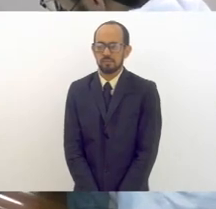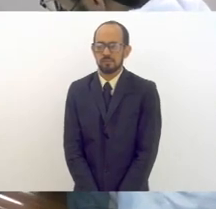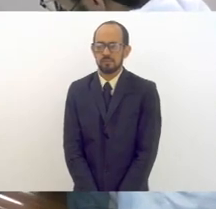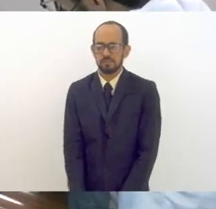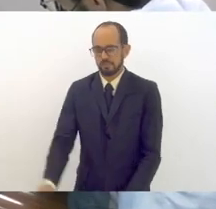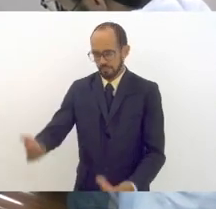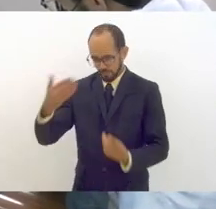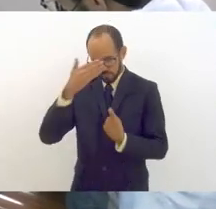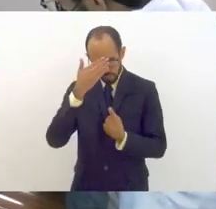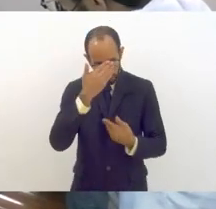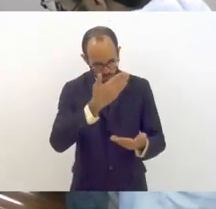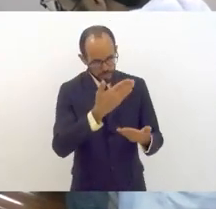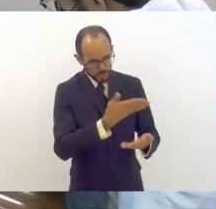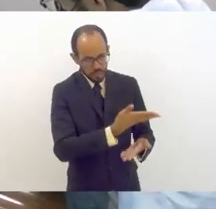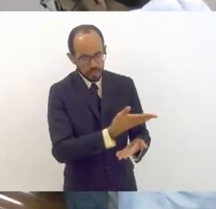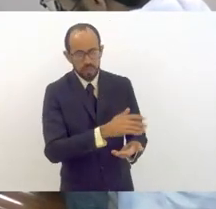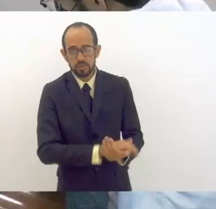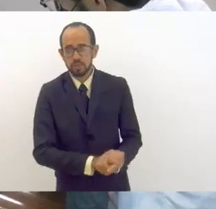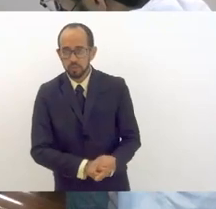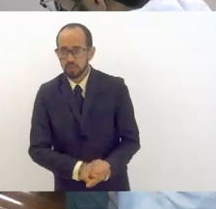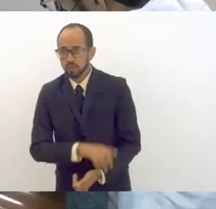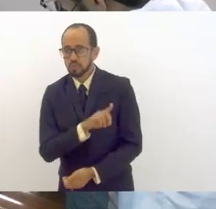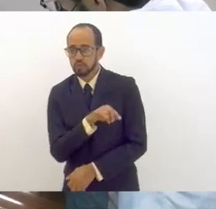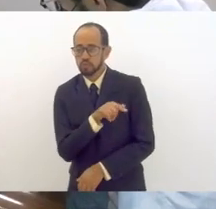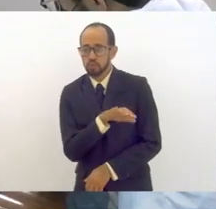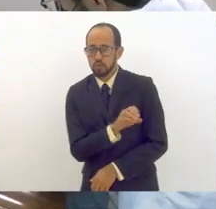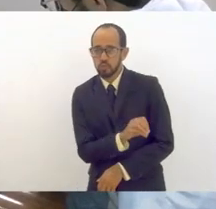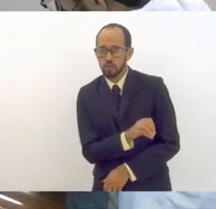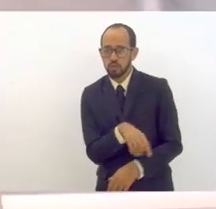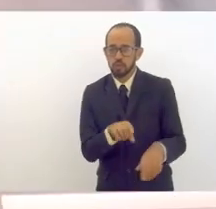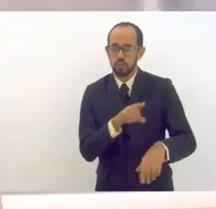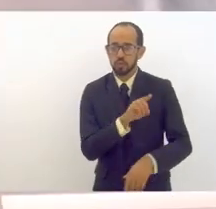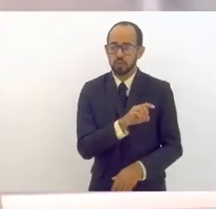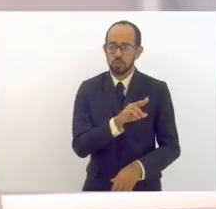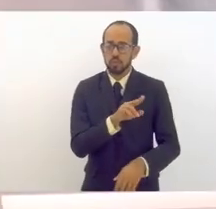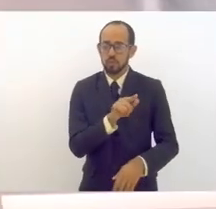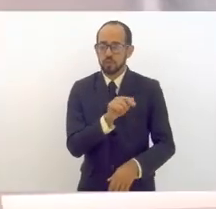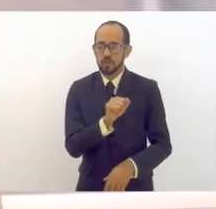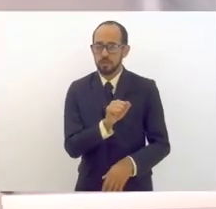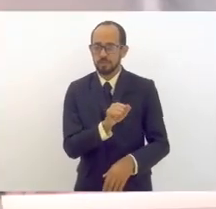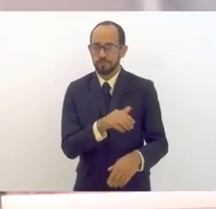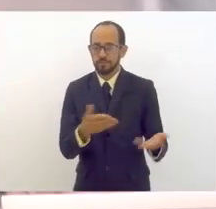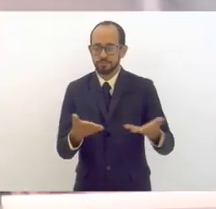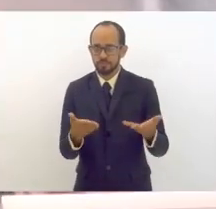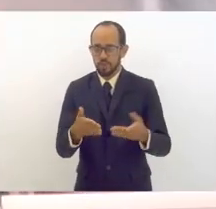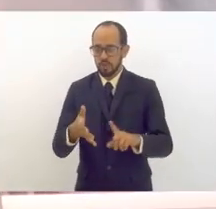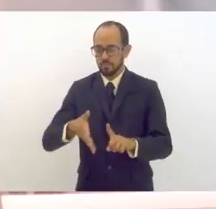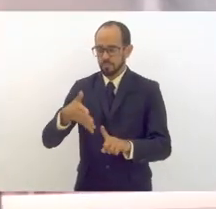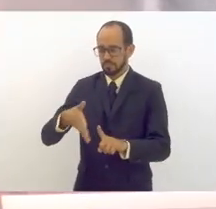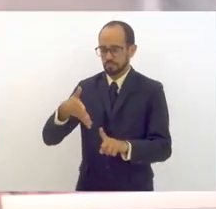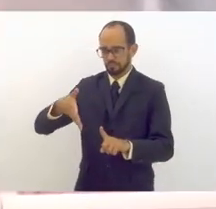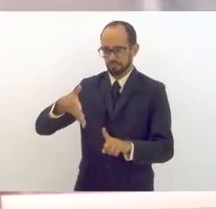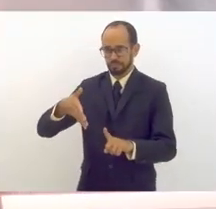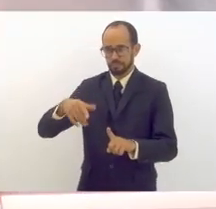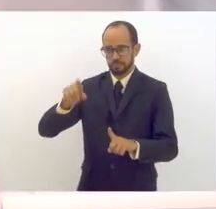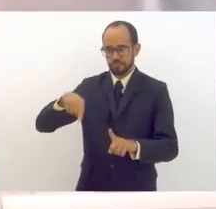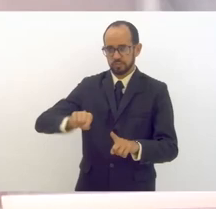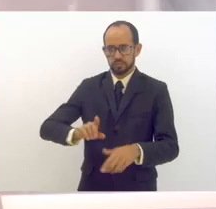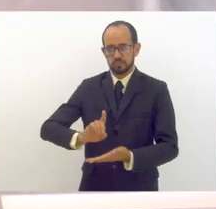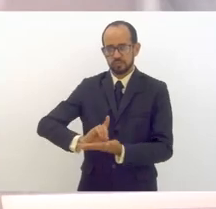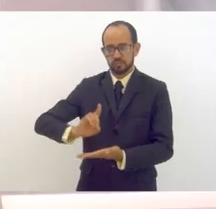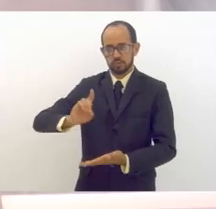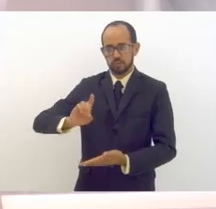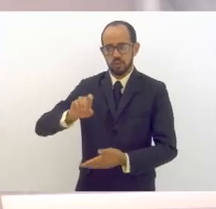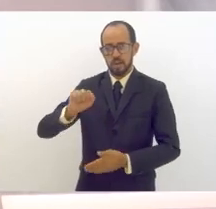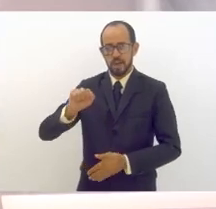Muito obrigado, Diogo, Duda. Passo a palavra agora para o doutor